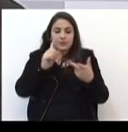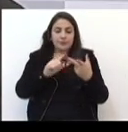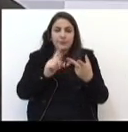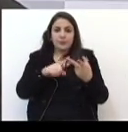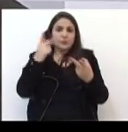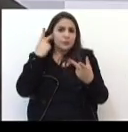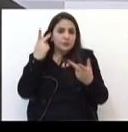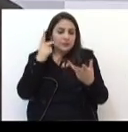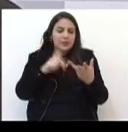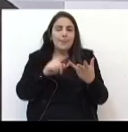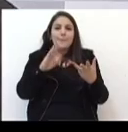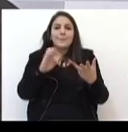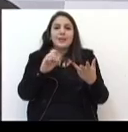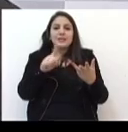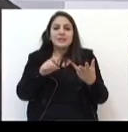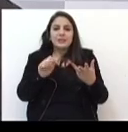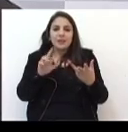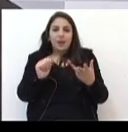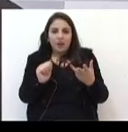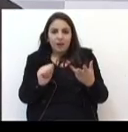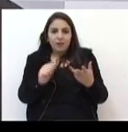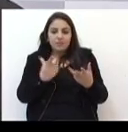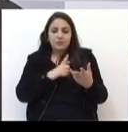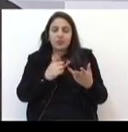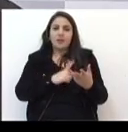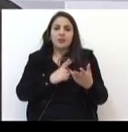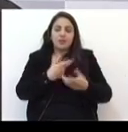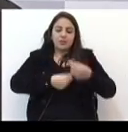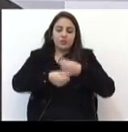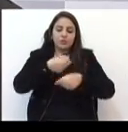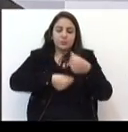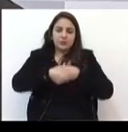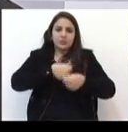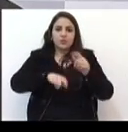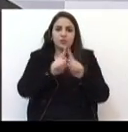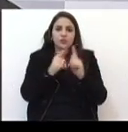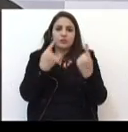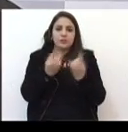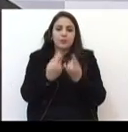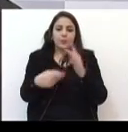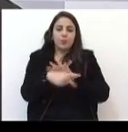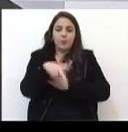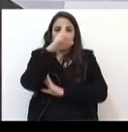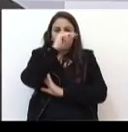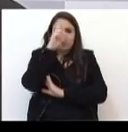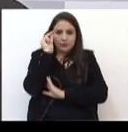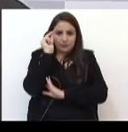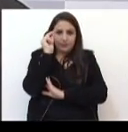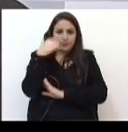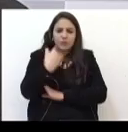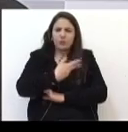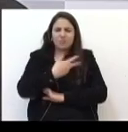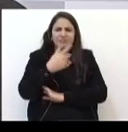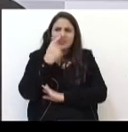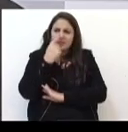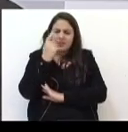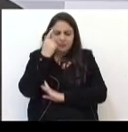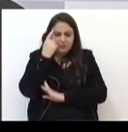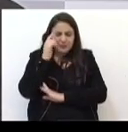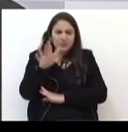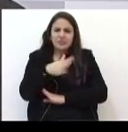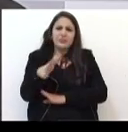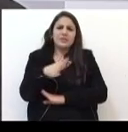São Vicente, passariam no crivo, na administração, na gestão do município. Eu tenho a impressão que aí